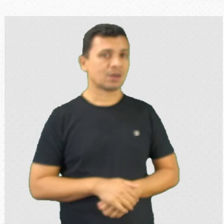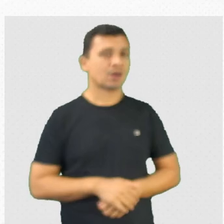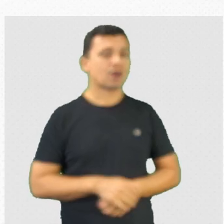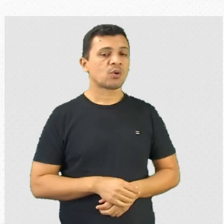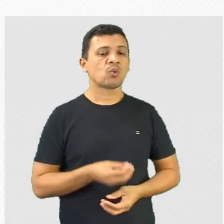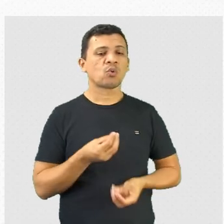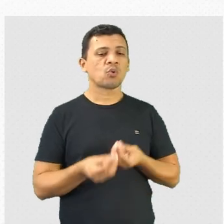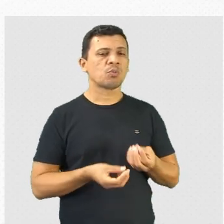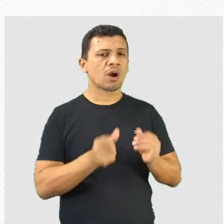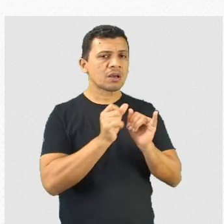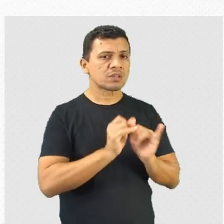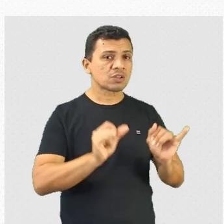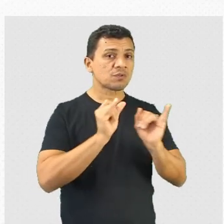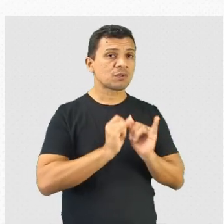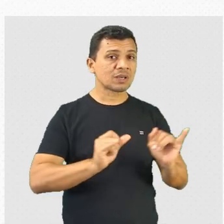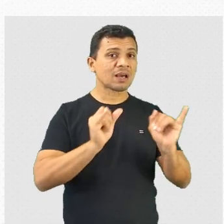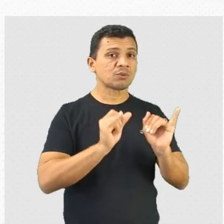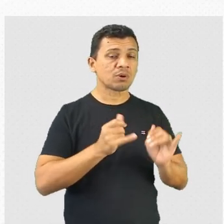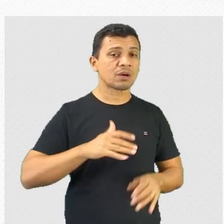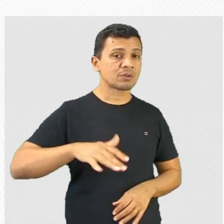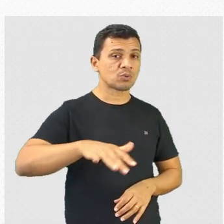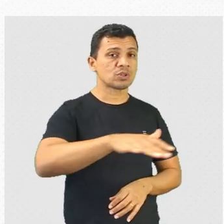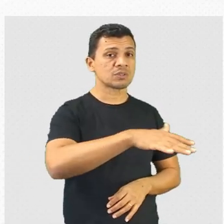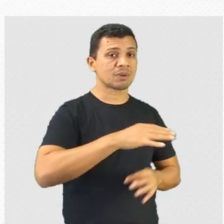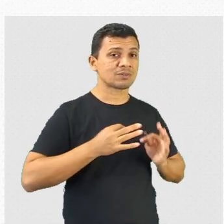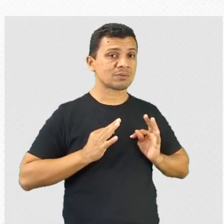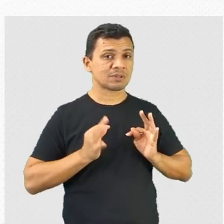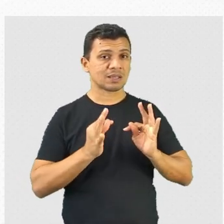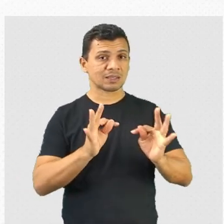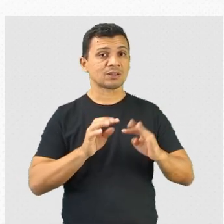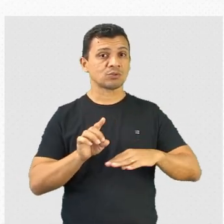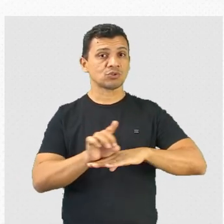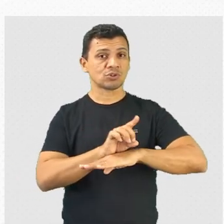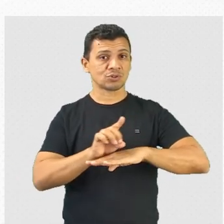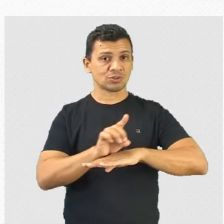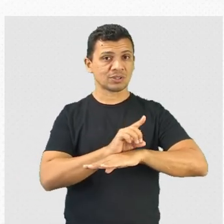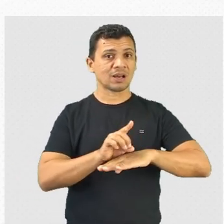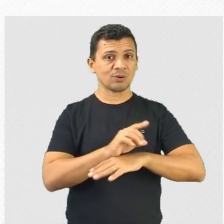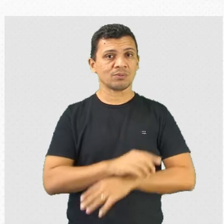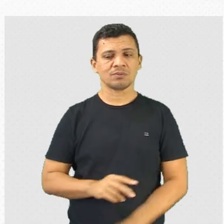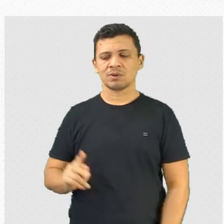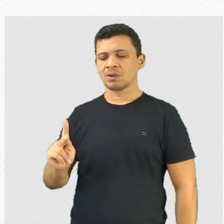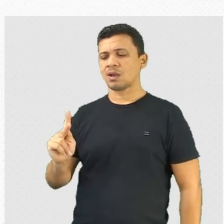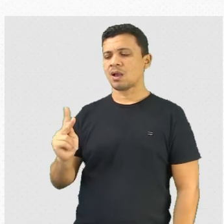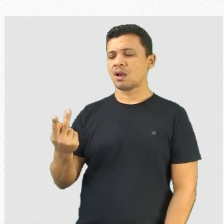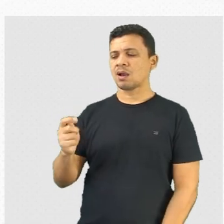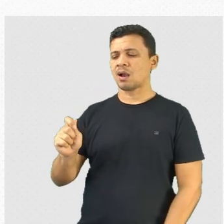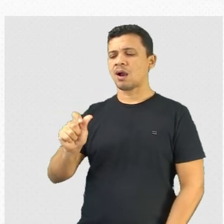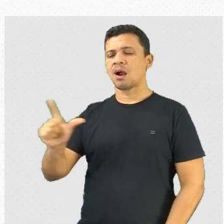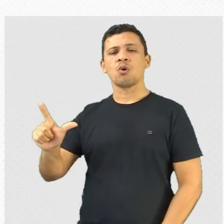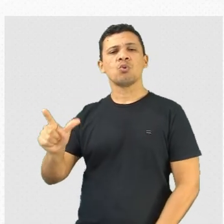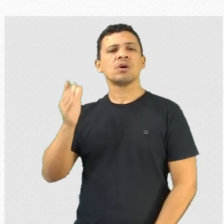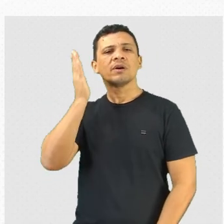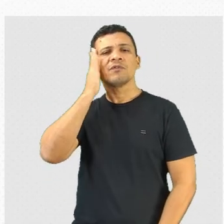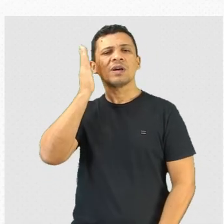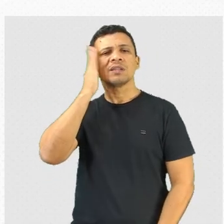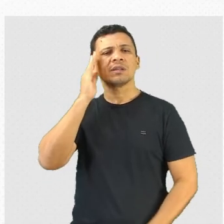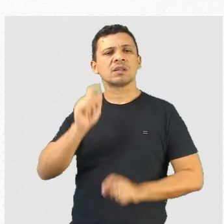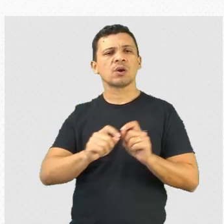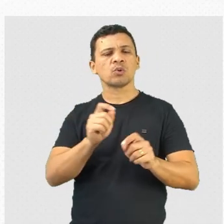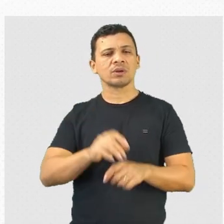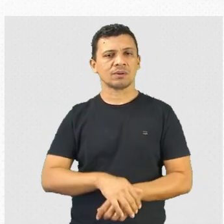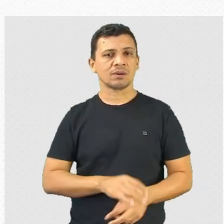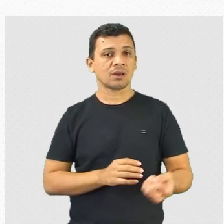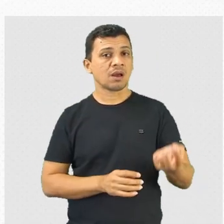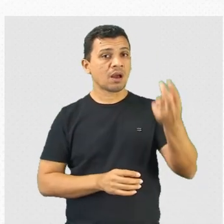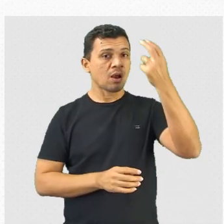em outros espaços por intermédio da tecnologia digital, o Stuart Hall vai entender que a cultura no